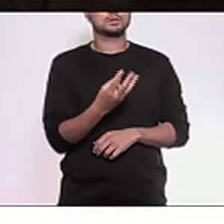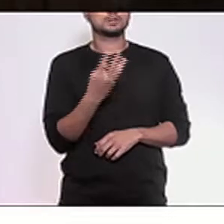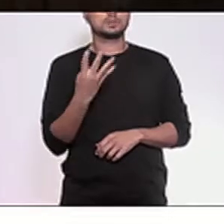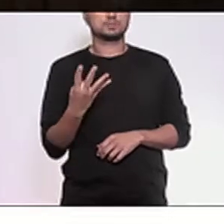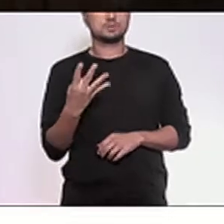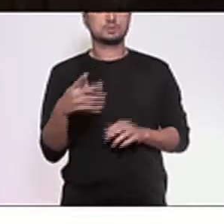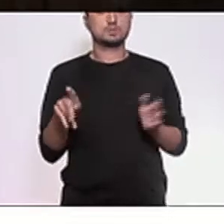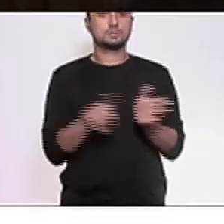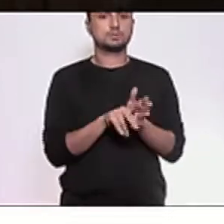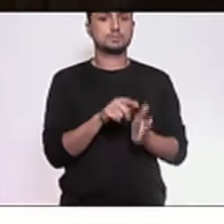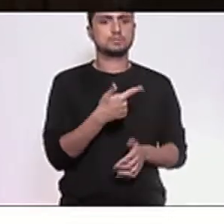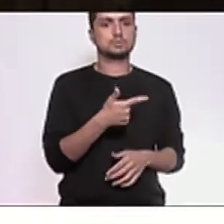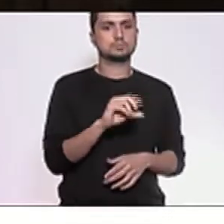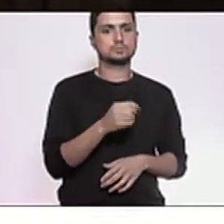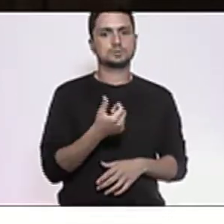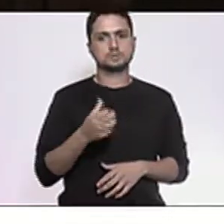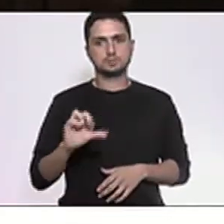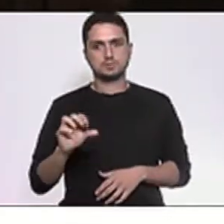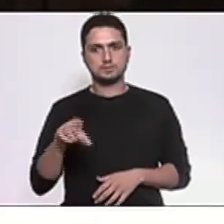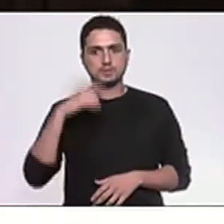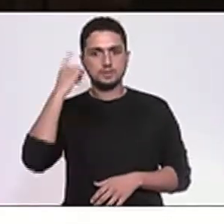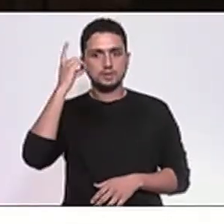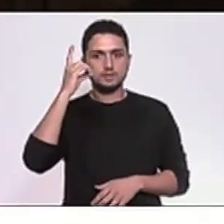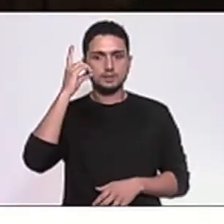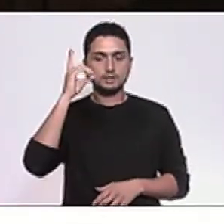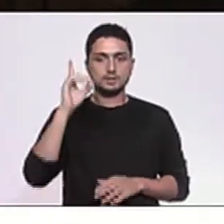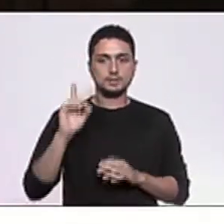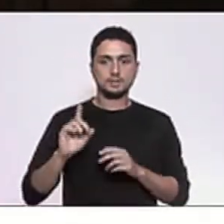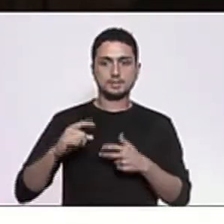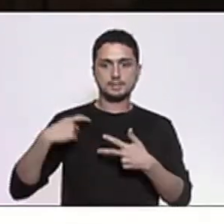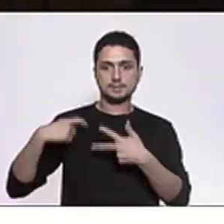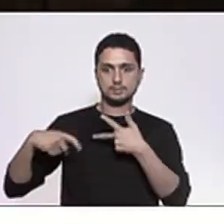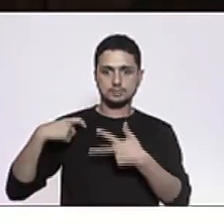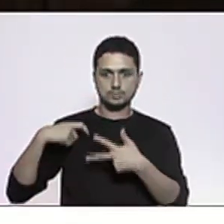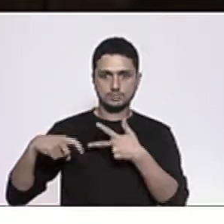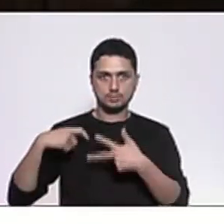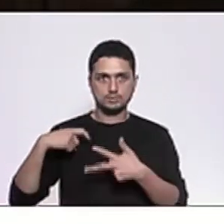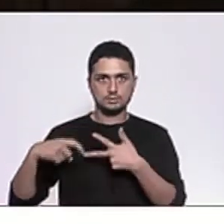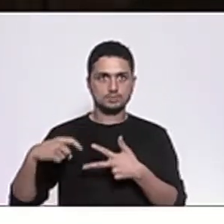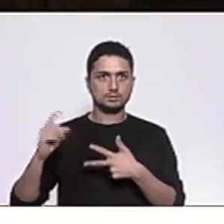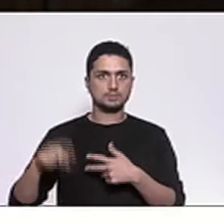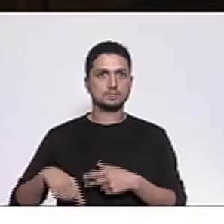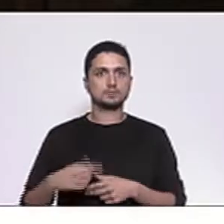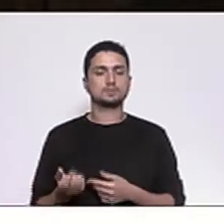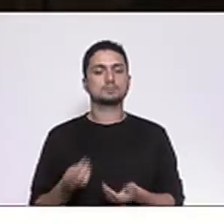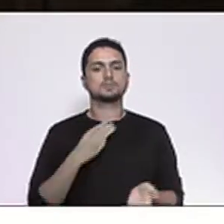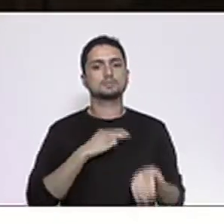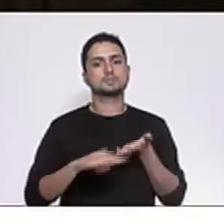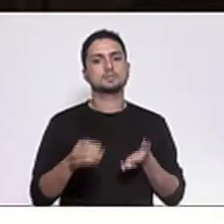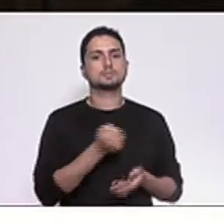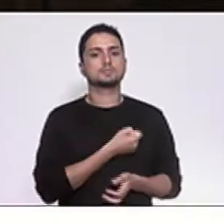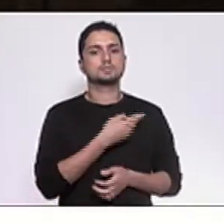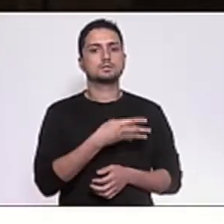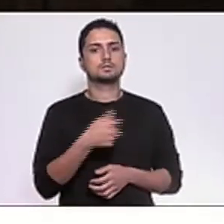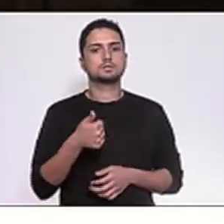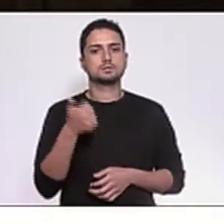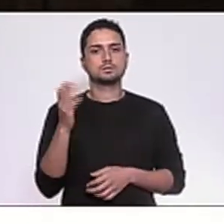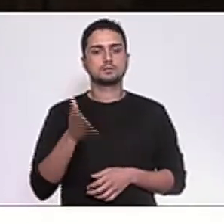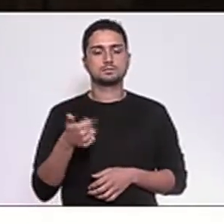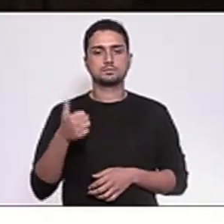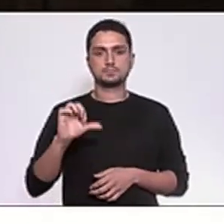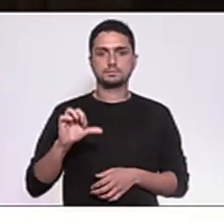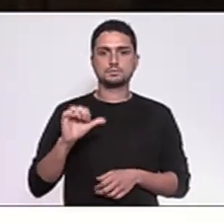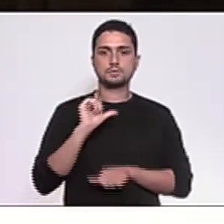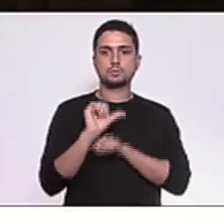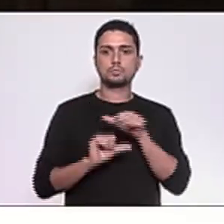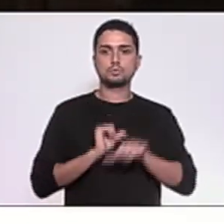1634 de 2019, de autoria do Poder Executivo, mensagem número 41 de 2019, que altera